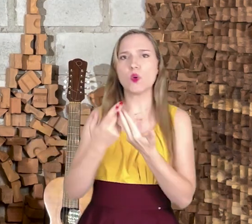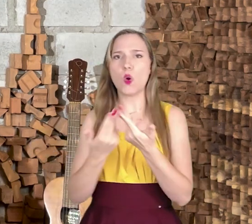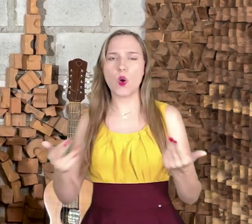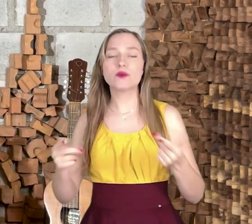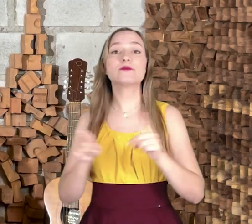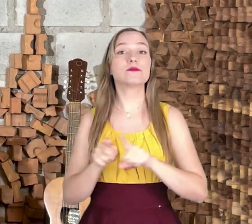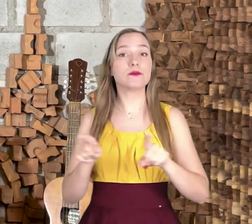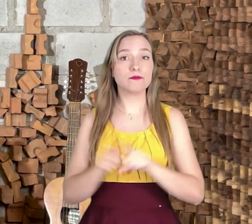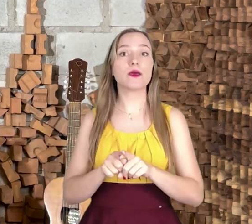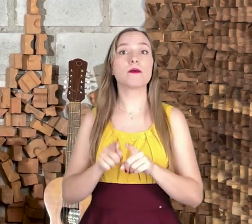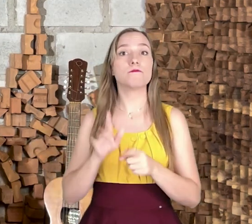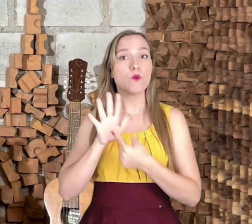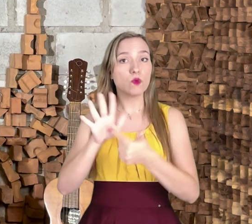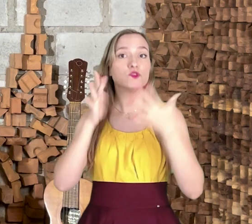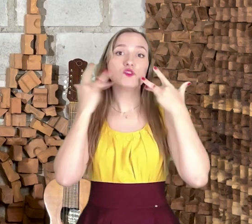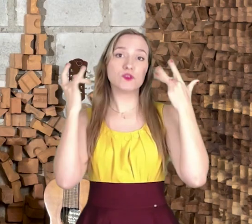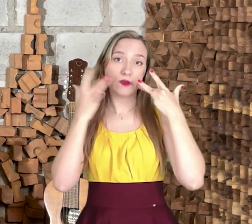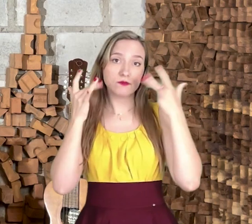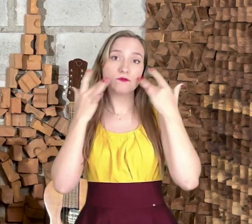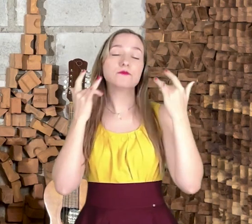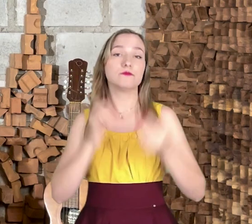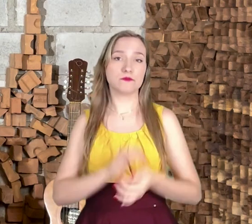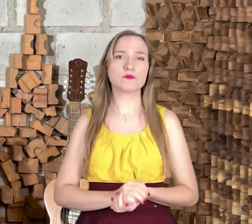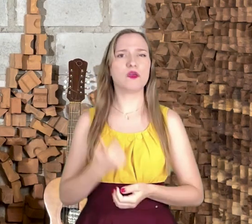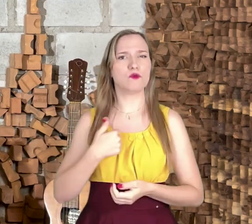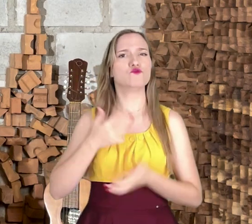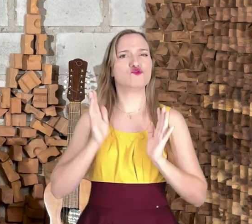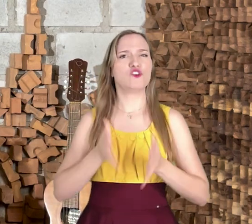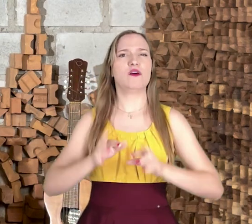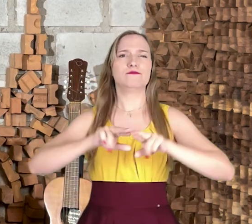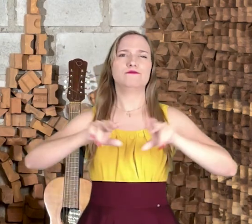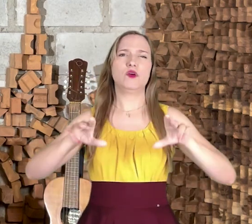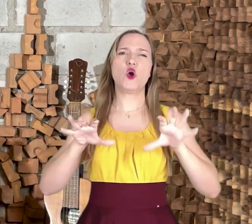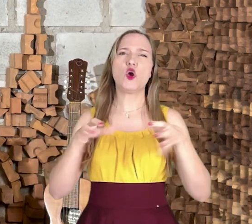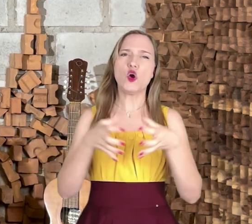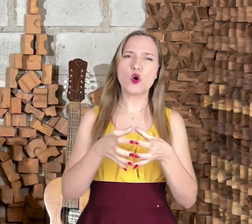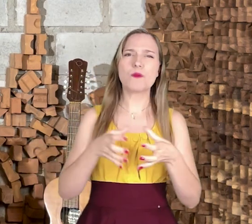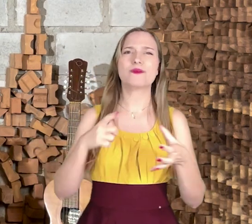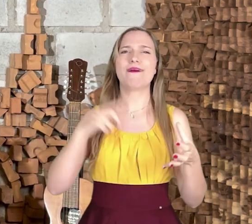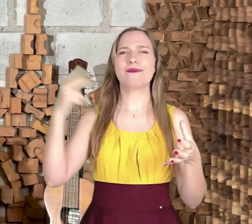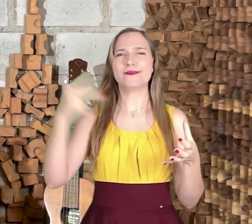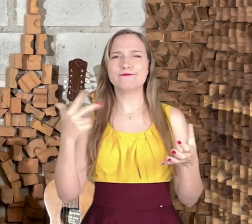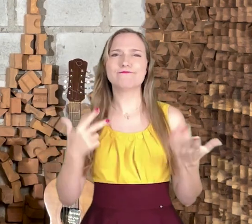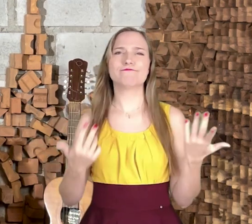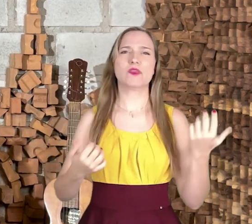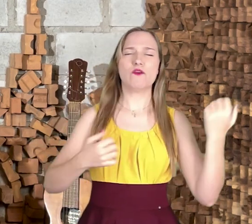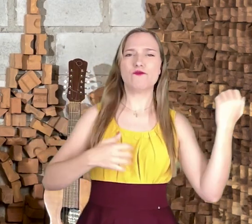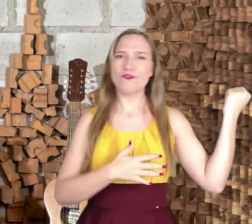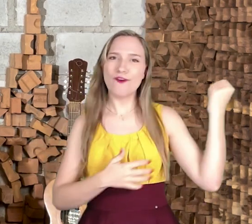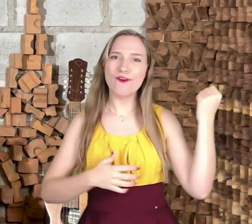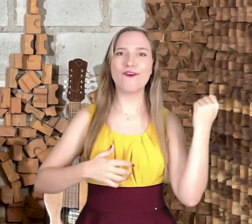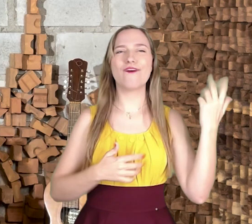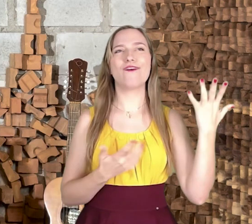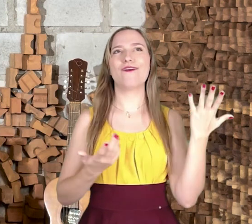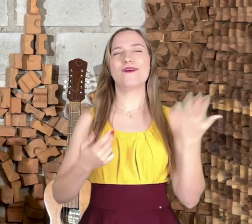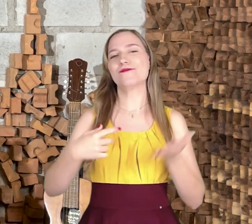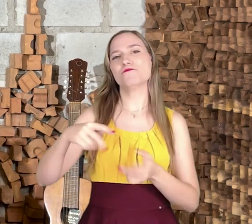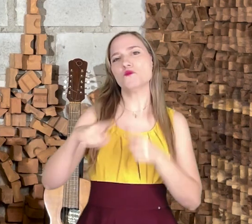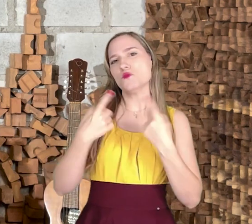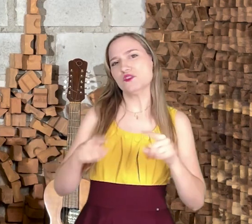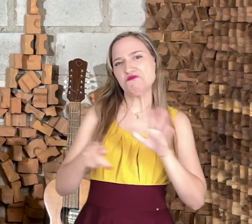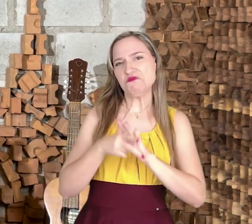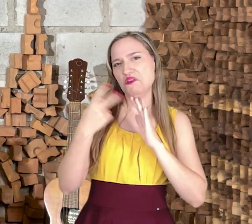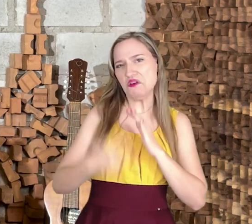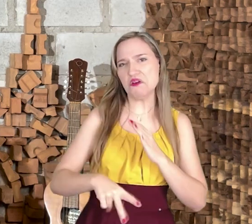de espetáculos. Nesse sentido, eu tive vários grupos de reggae, de forró, de música regional, de dança, de